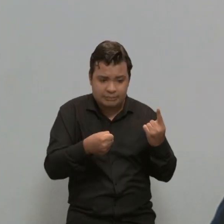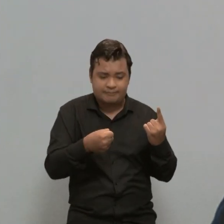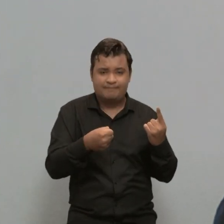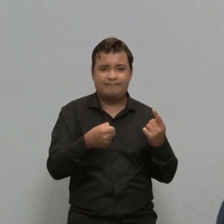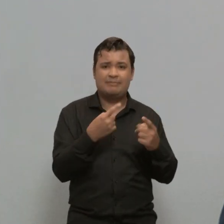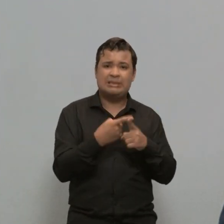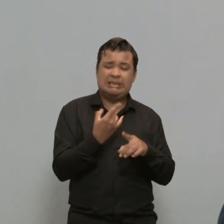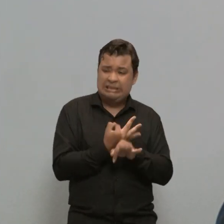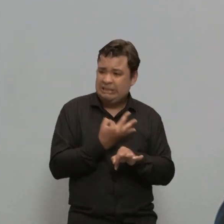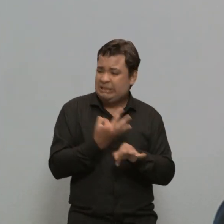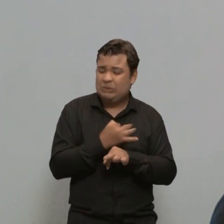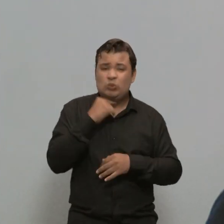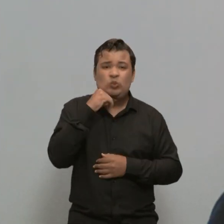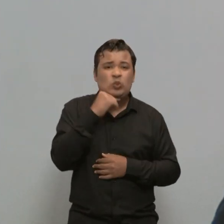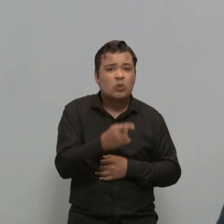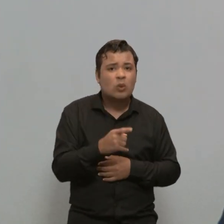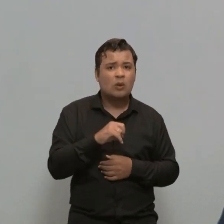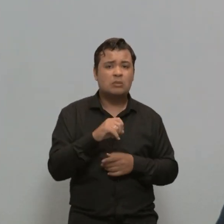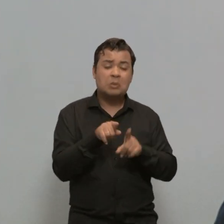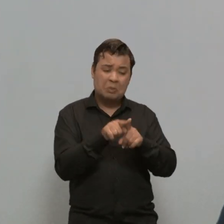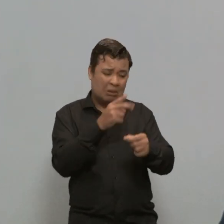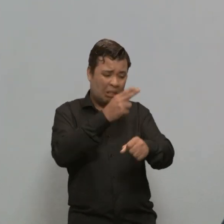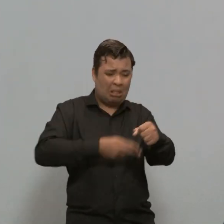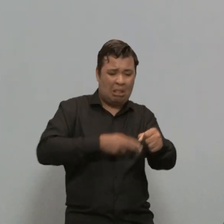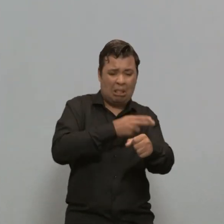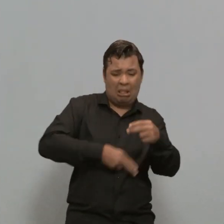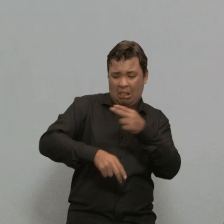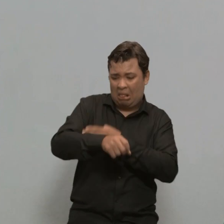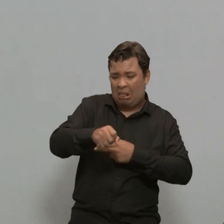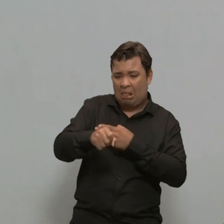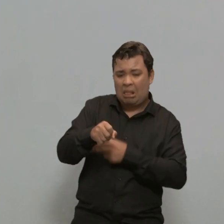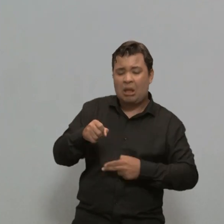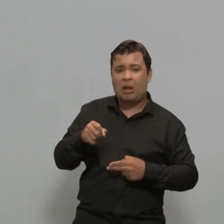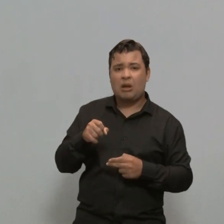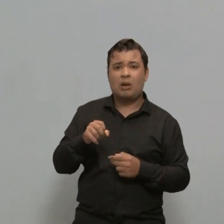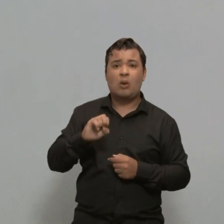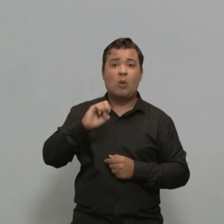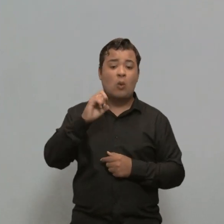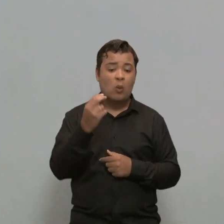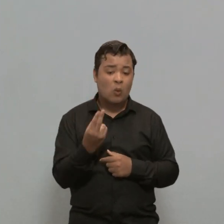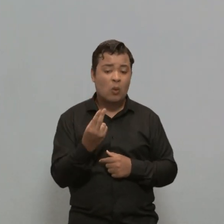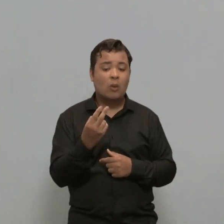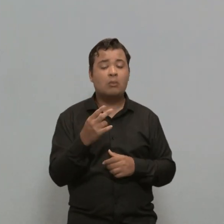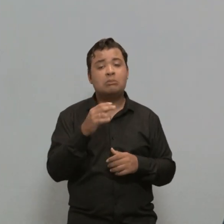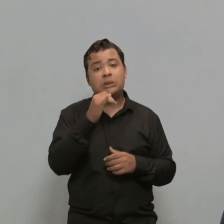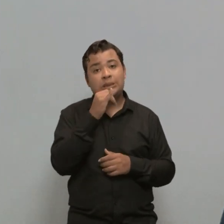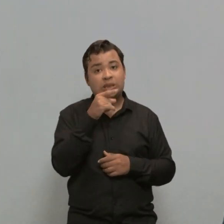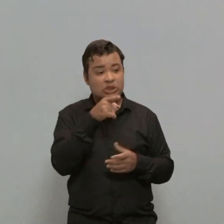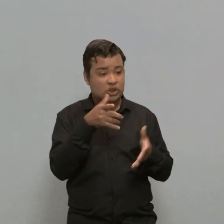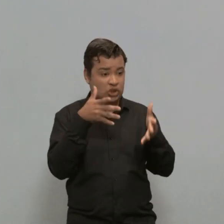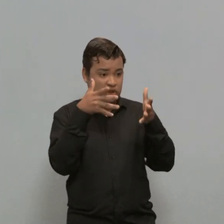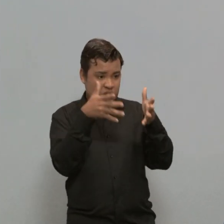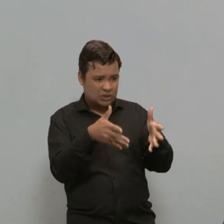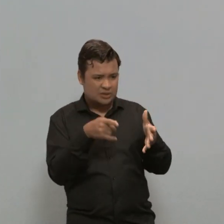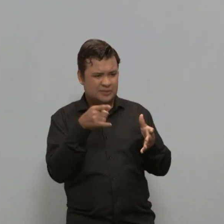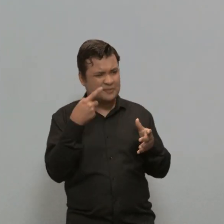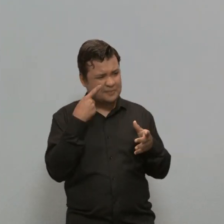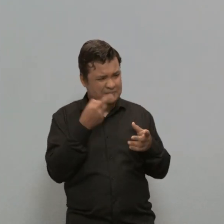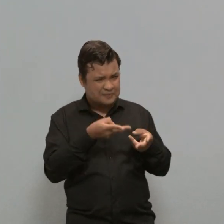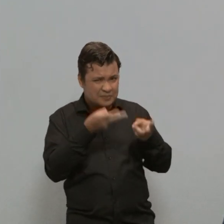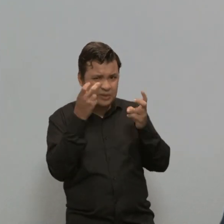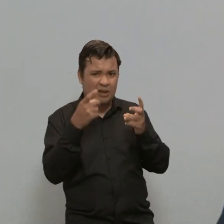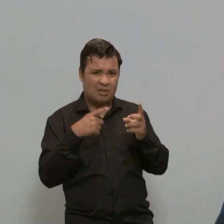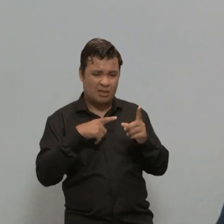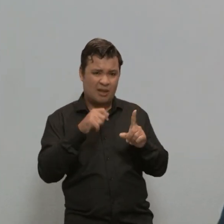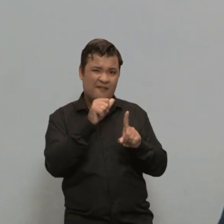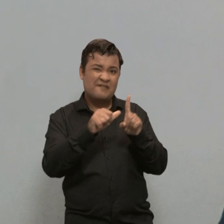está se automutilando, ou mesmo uma tentativa de feminicídio, né, ela chega num ferimento por arma branca, por arma de